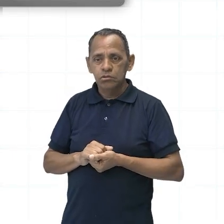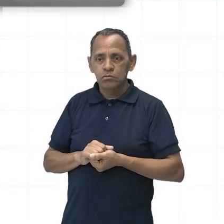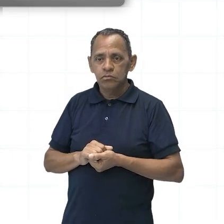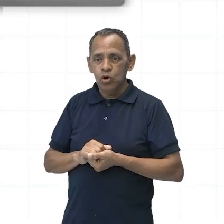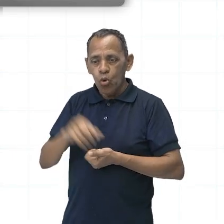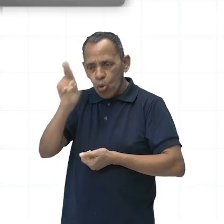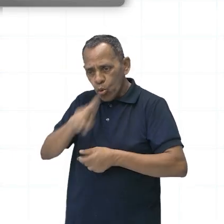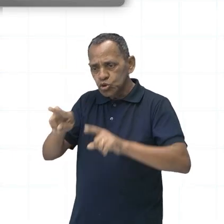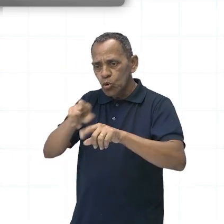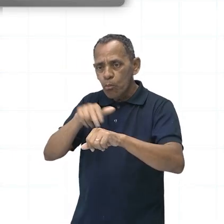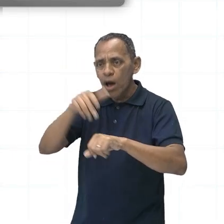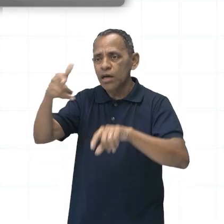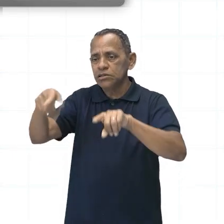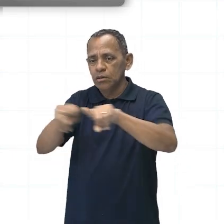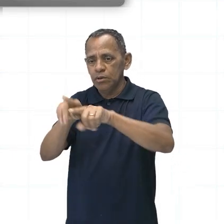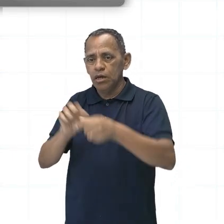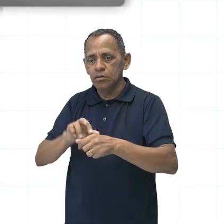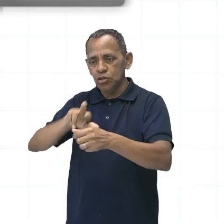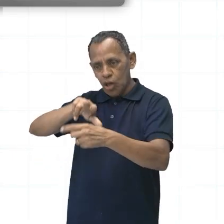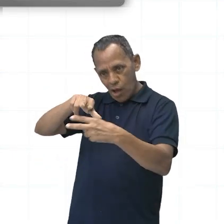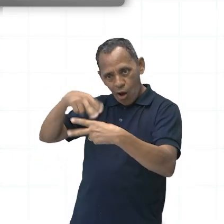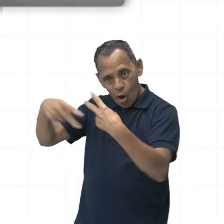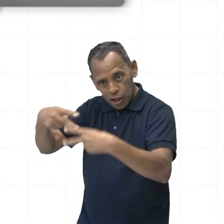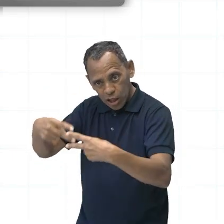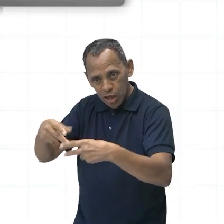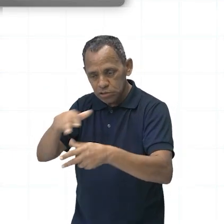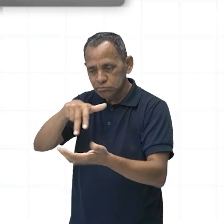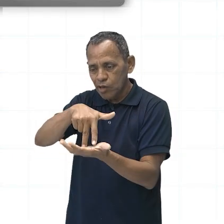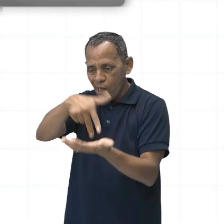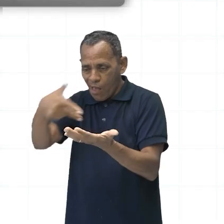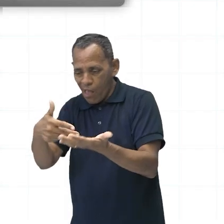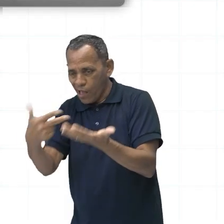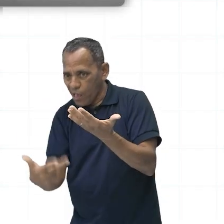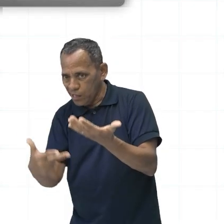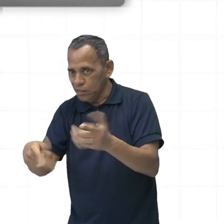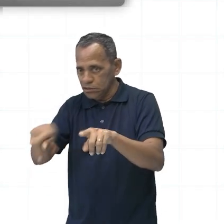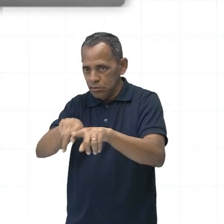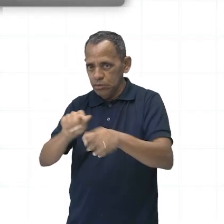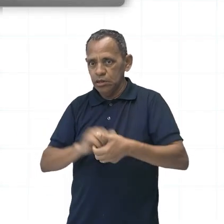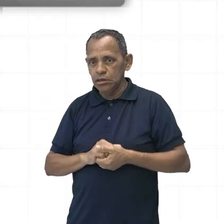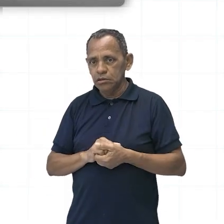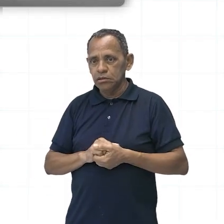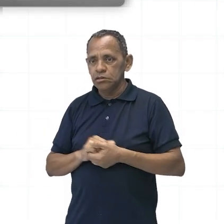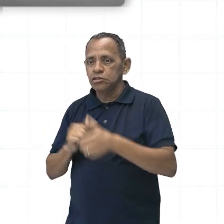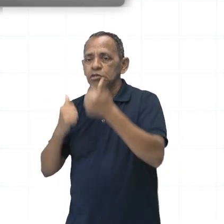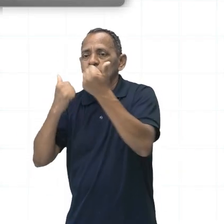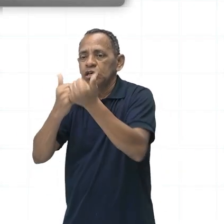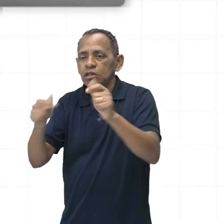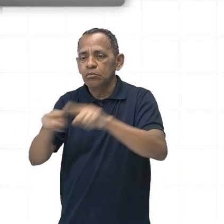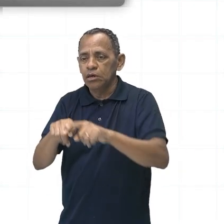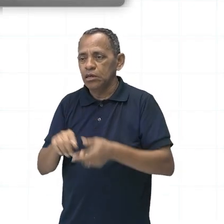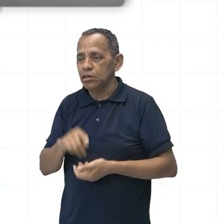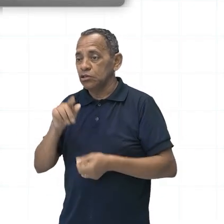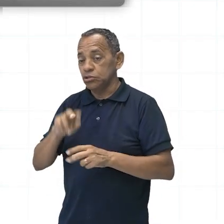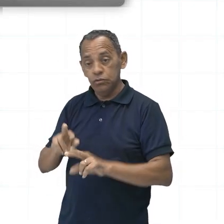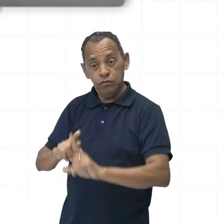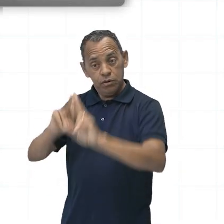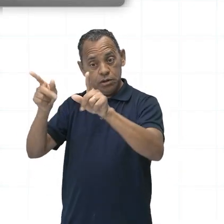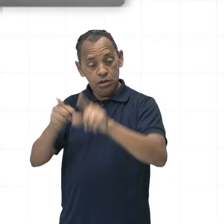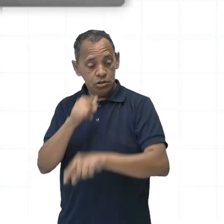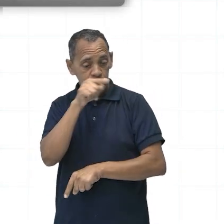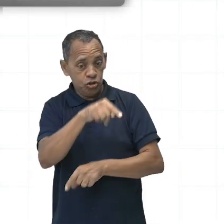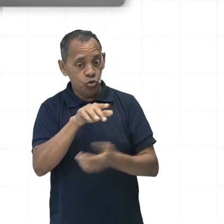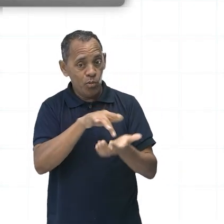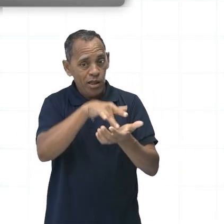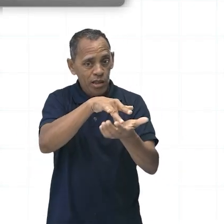forma ativa, rolando, caindo e apoiando-se, diferentemente do balé, que prioriza a leveza e o afastamento